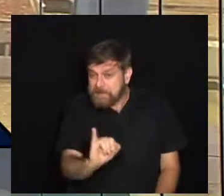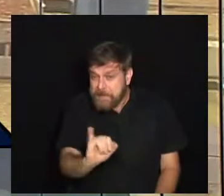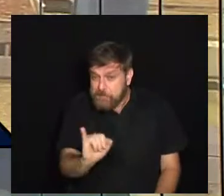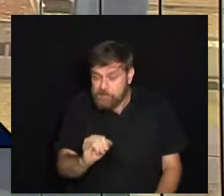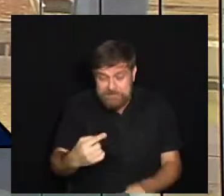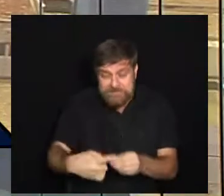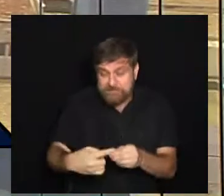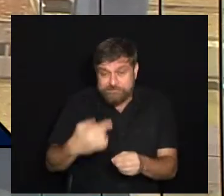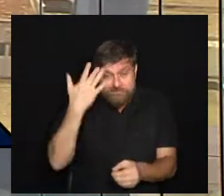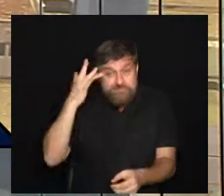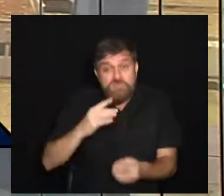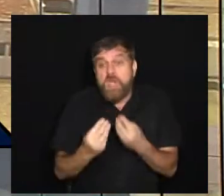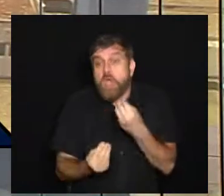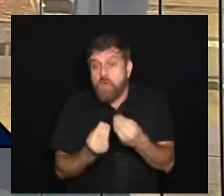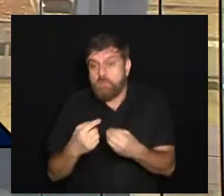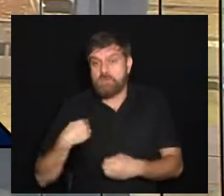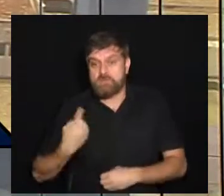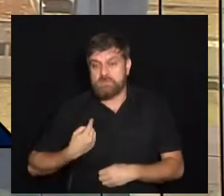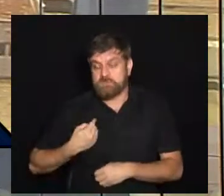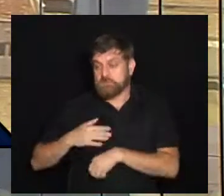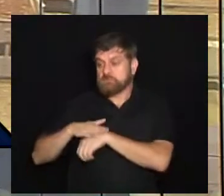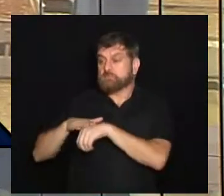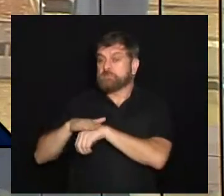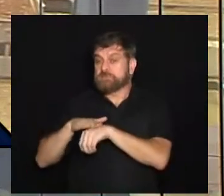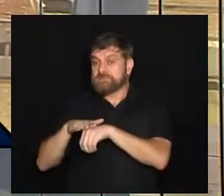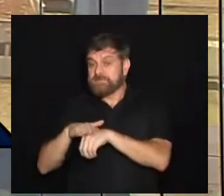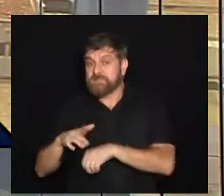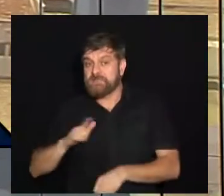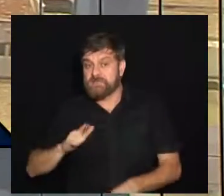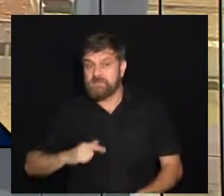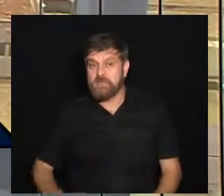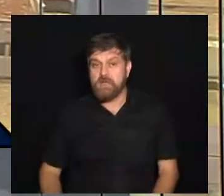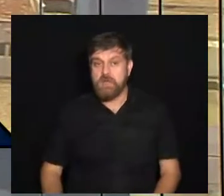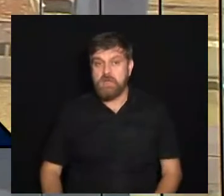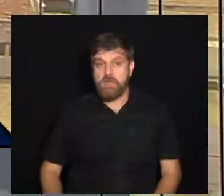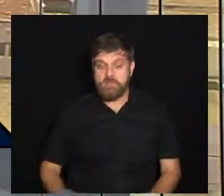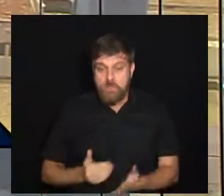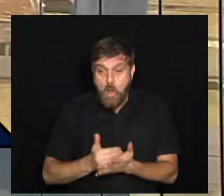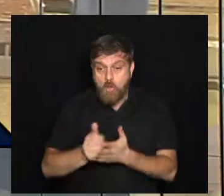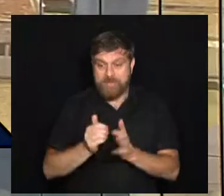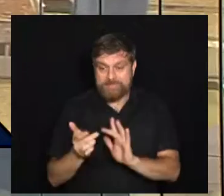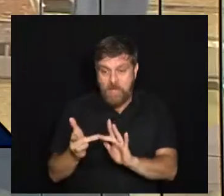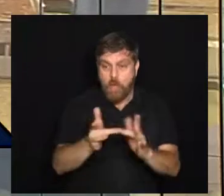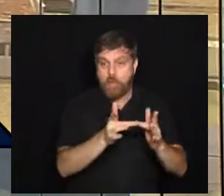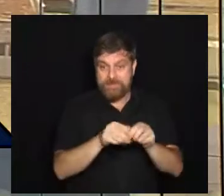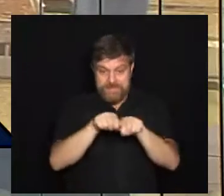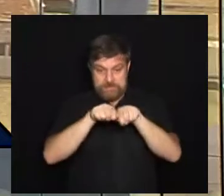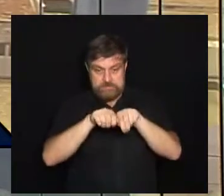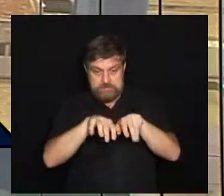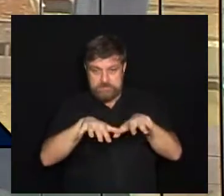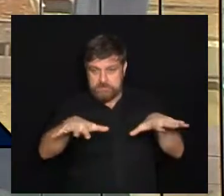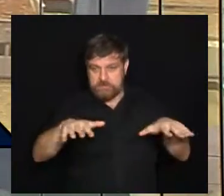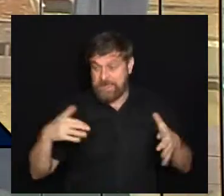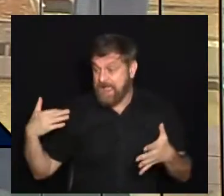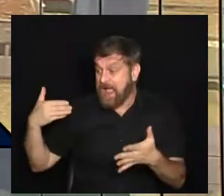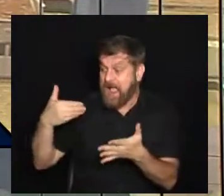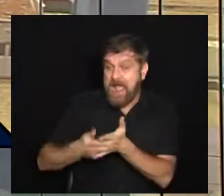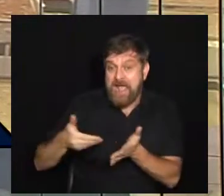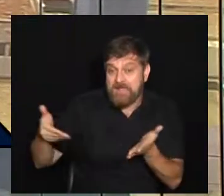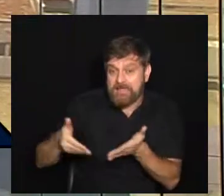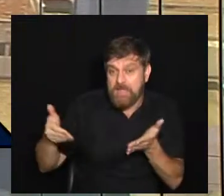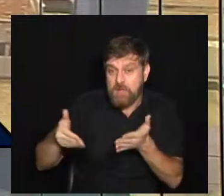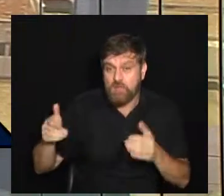que tá a situação né tem uma discussão que a gente tá fazendo o quê a questão do início do que a gente chama de transmissão comunitária que que a transmissão comunitária até o momento